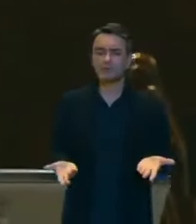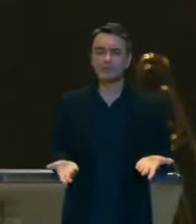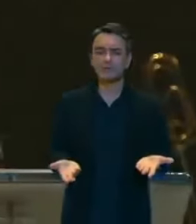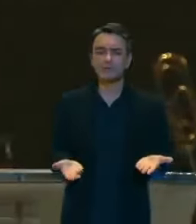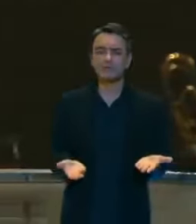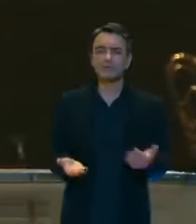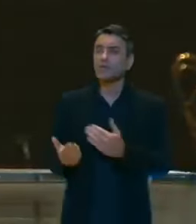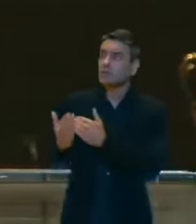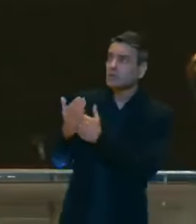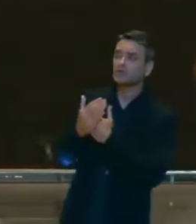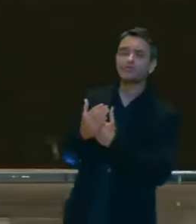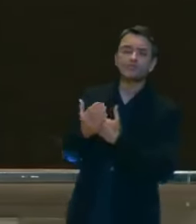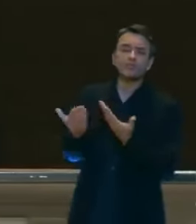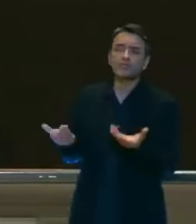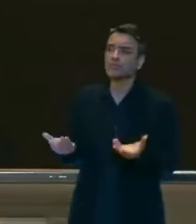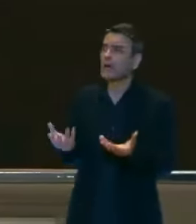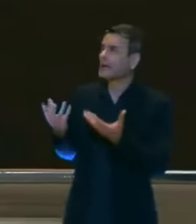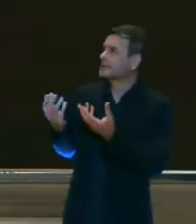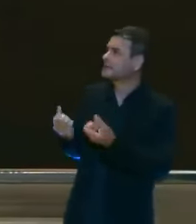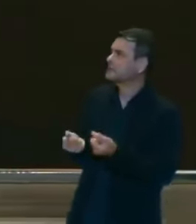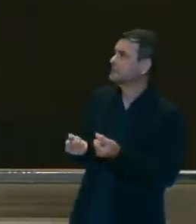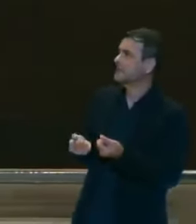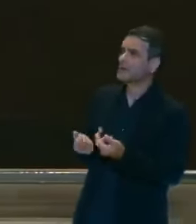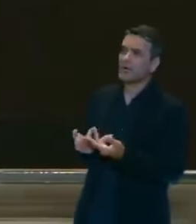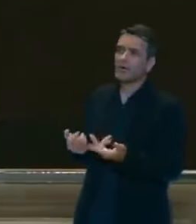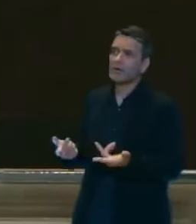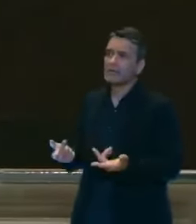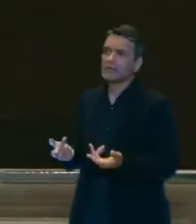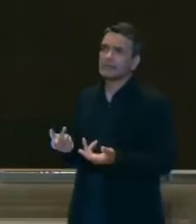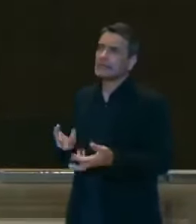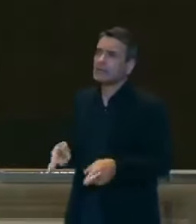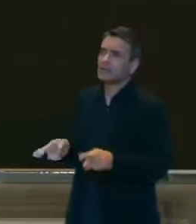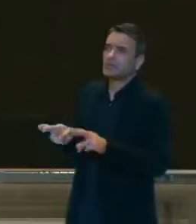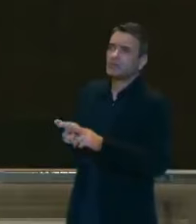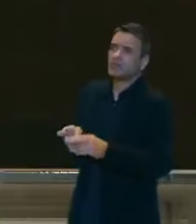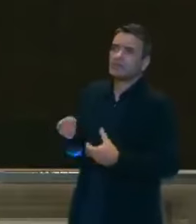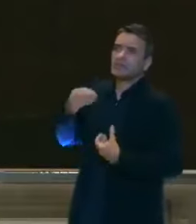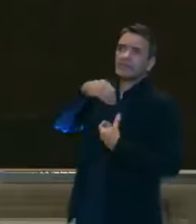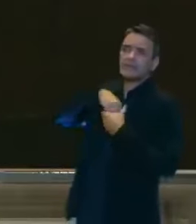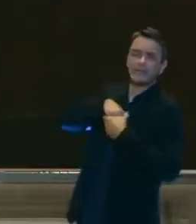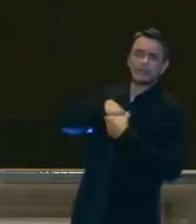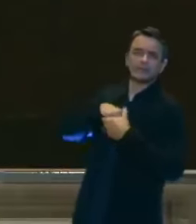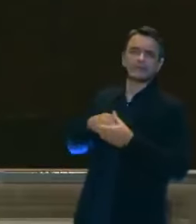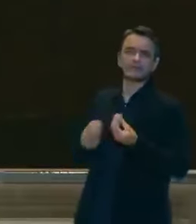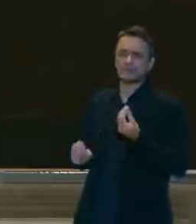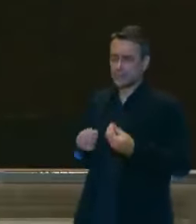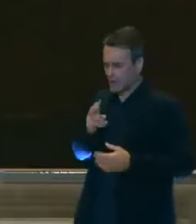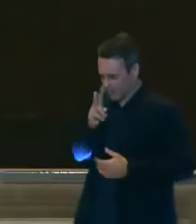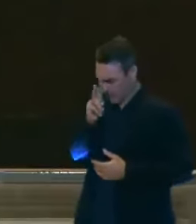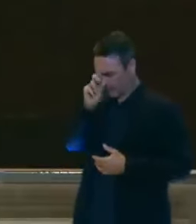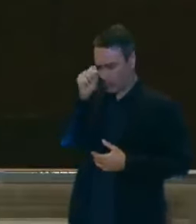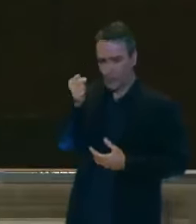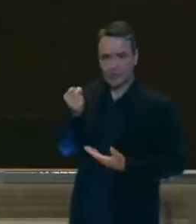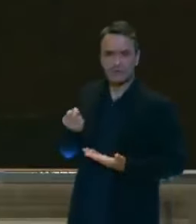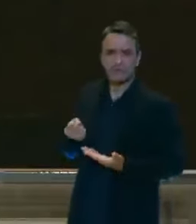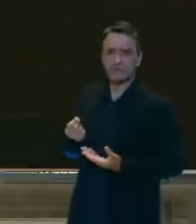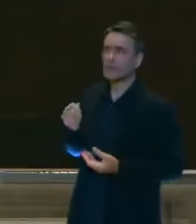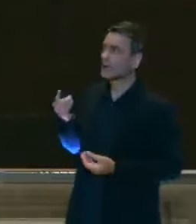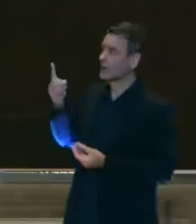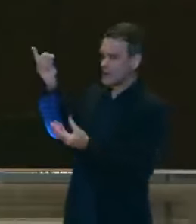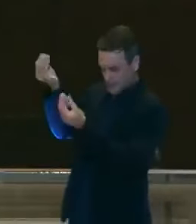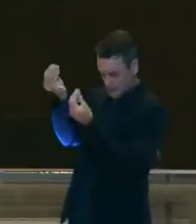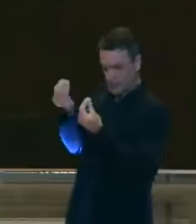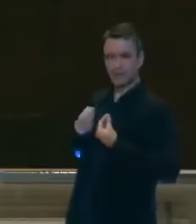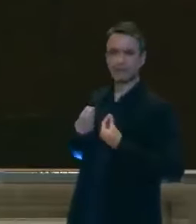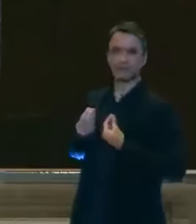nos ajudar a receber renovo no nosso espírito, força que vem da parte